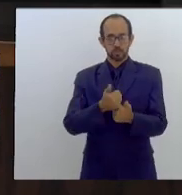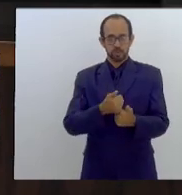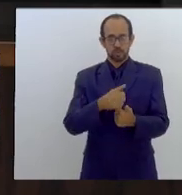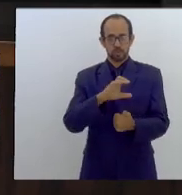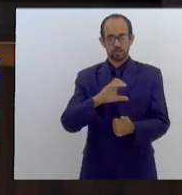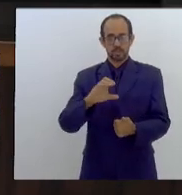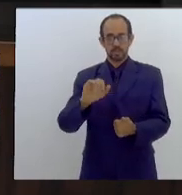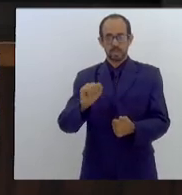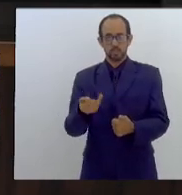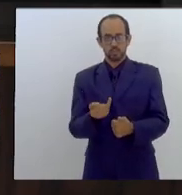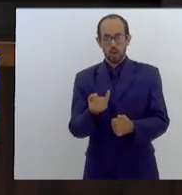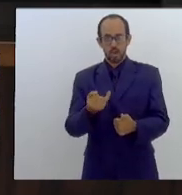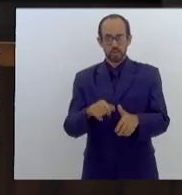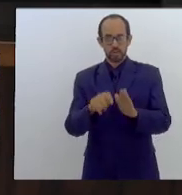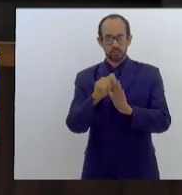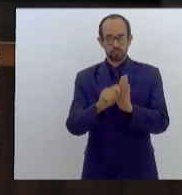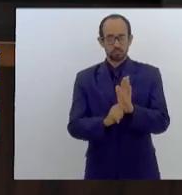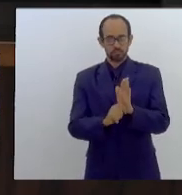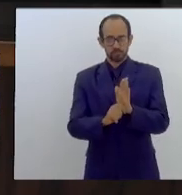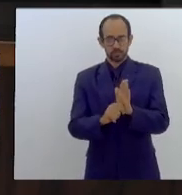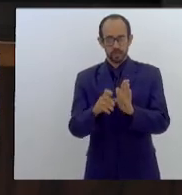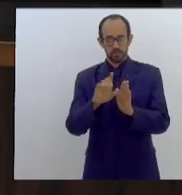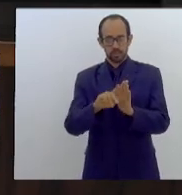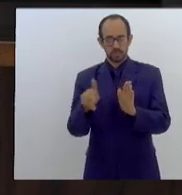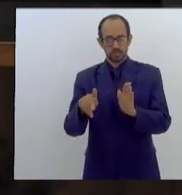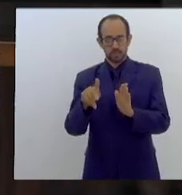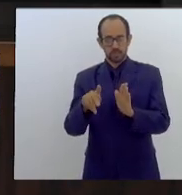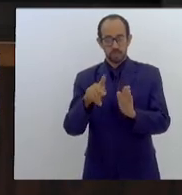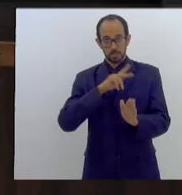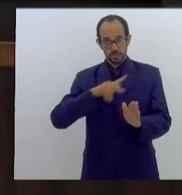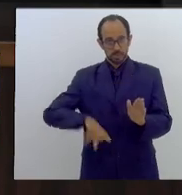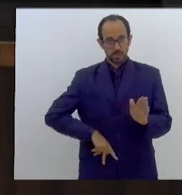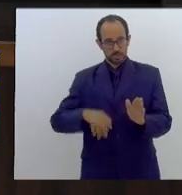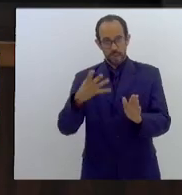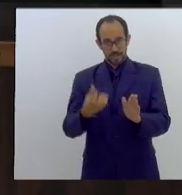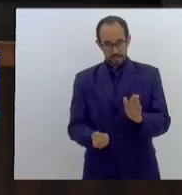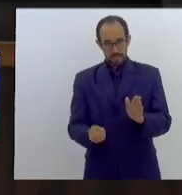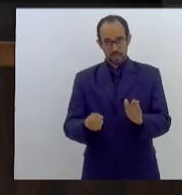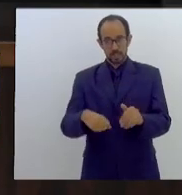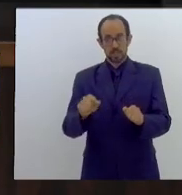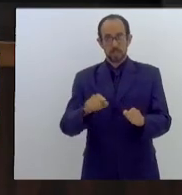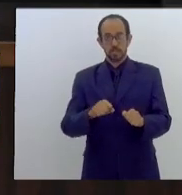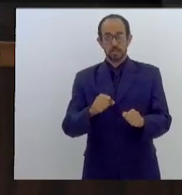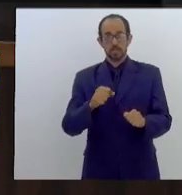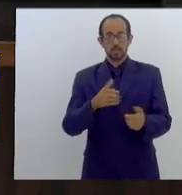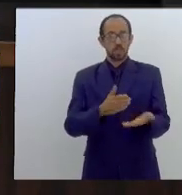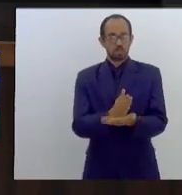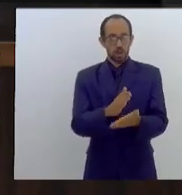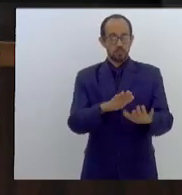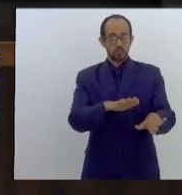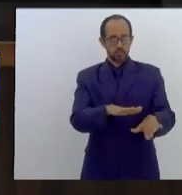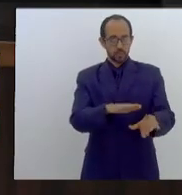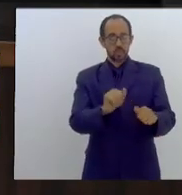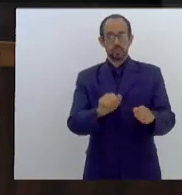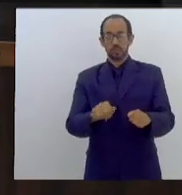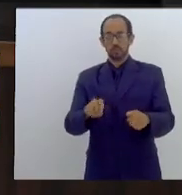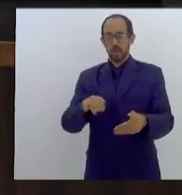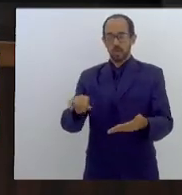com forma de redação que a presidência defere. Se os que aprovam permaneçam como estão aprovados. Vai a autógrafo.